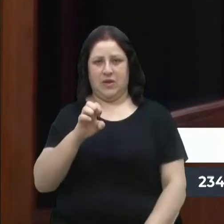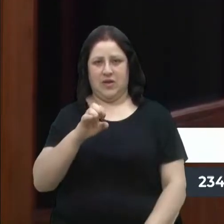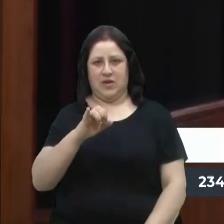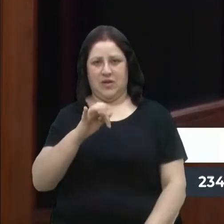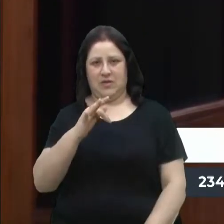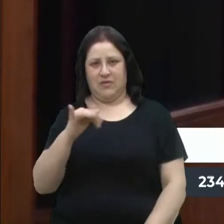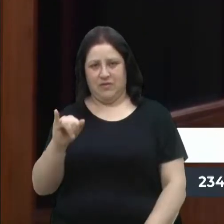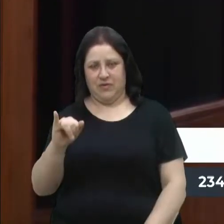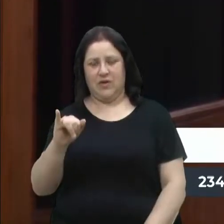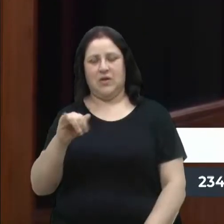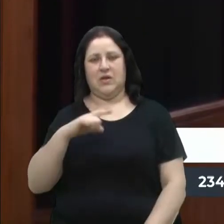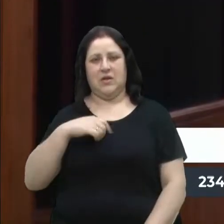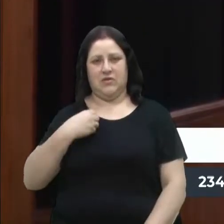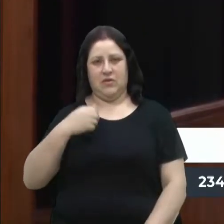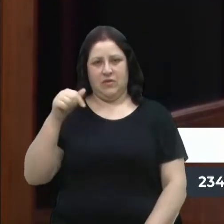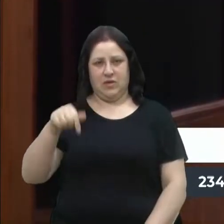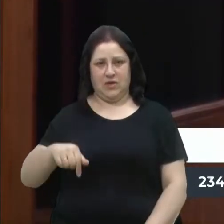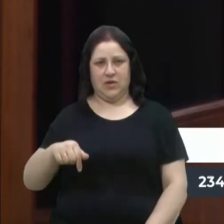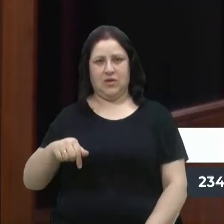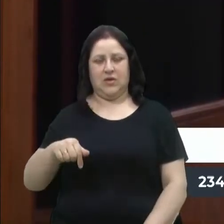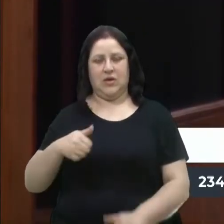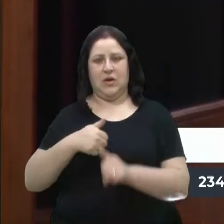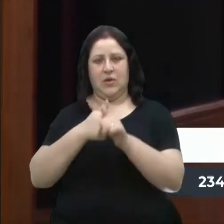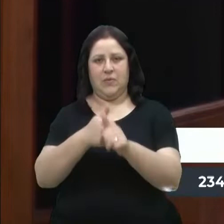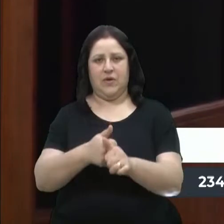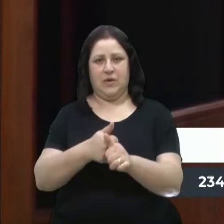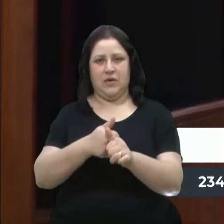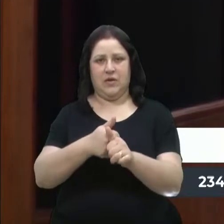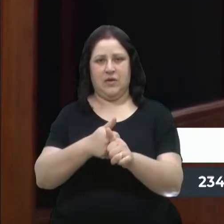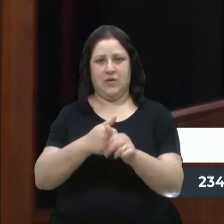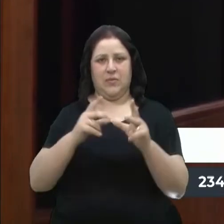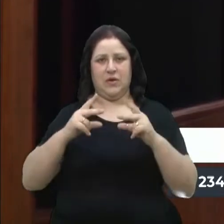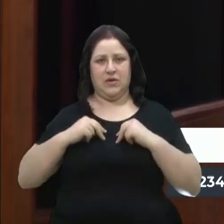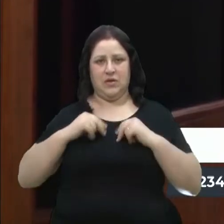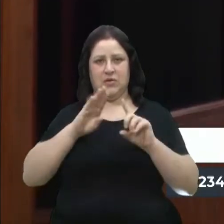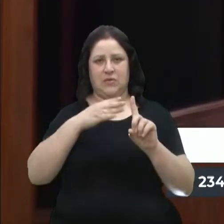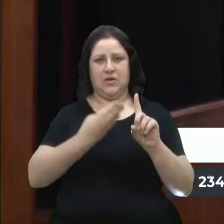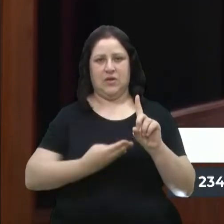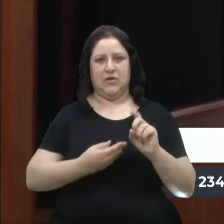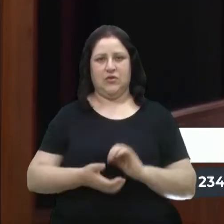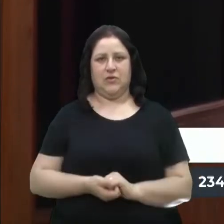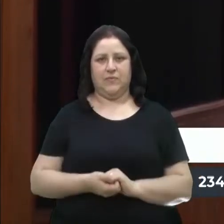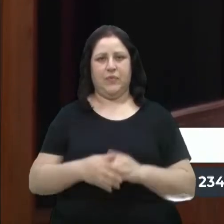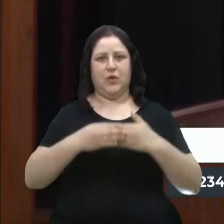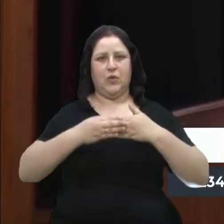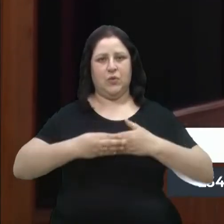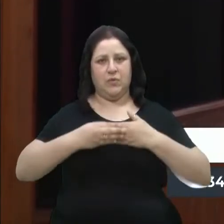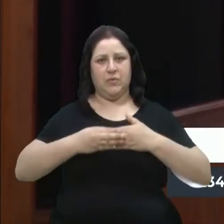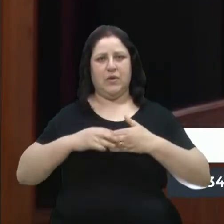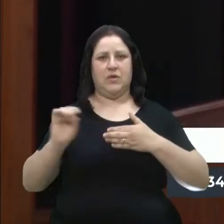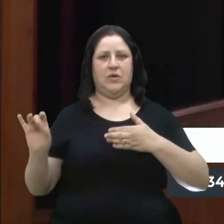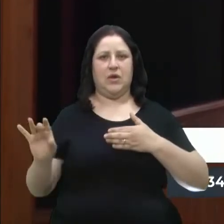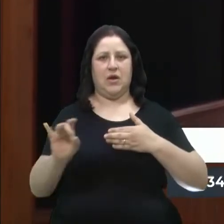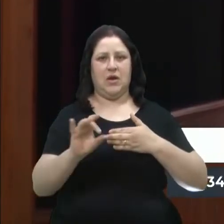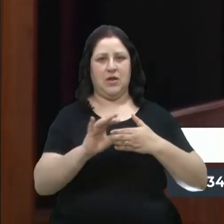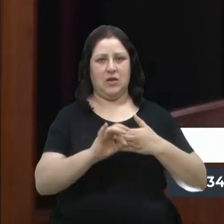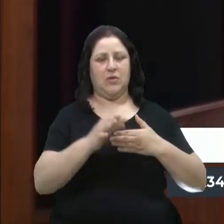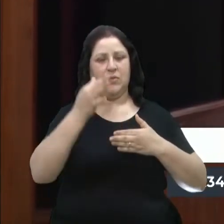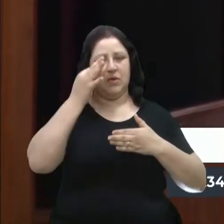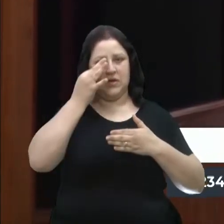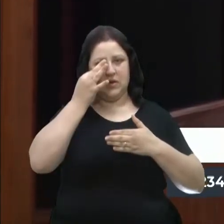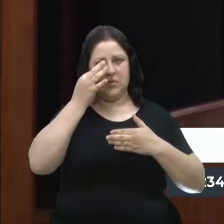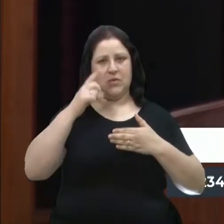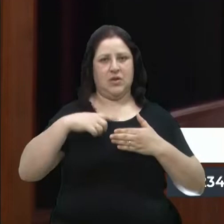essa merecida homenagem saúde a cada um que nos acompanha presencialmente